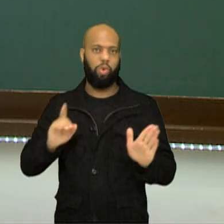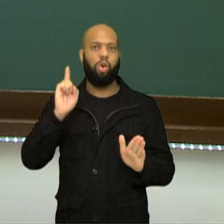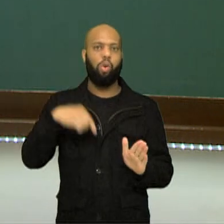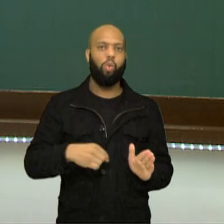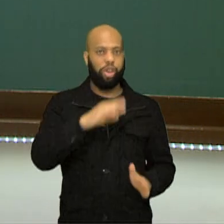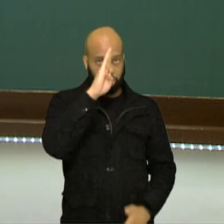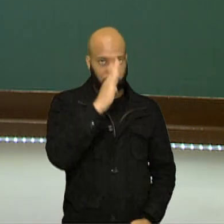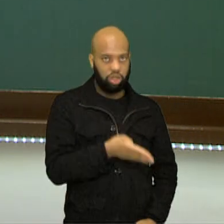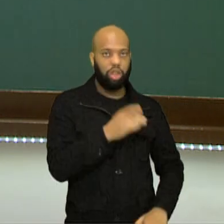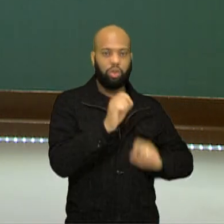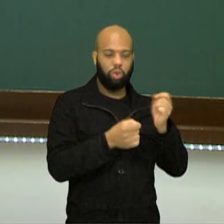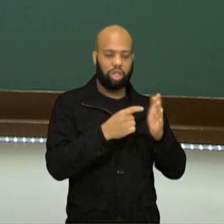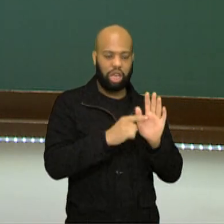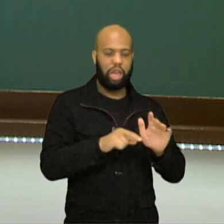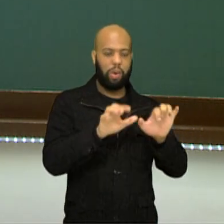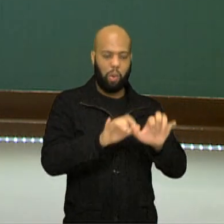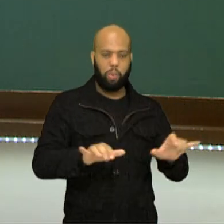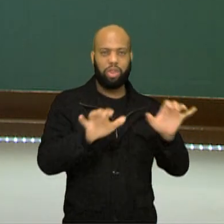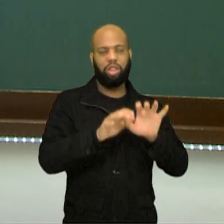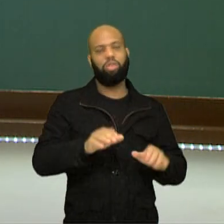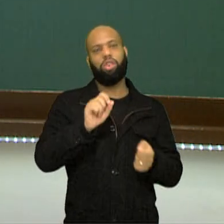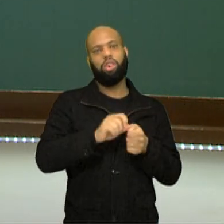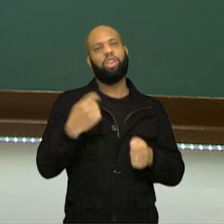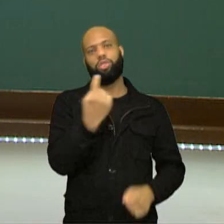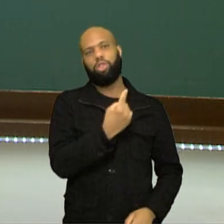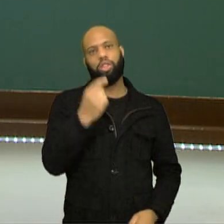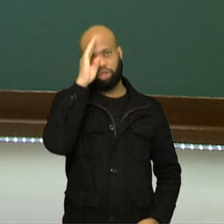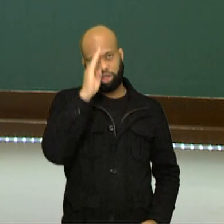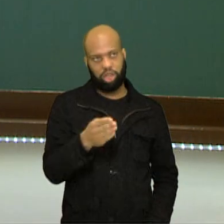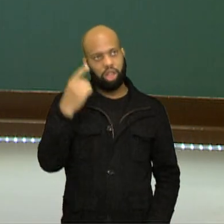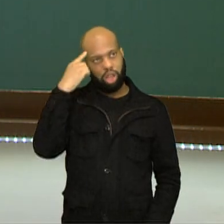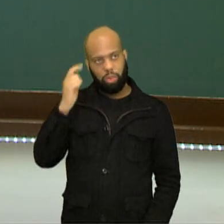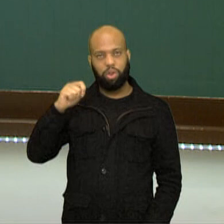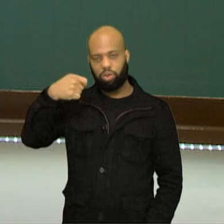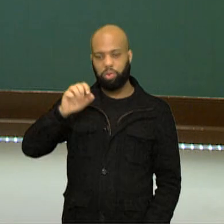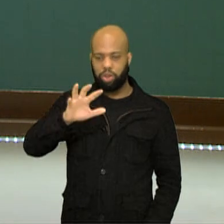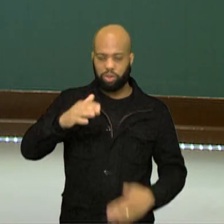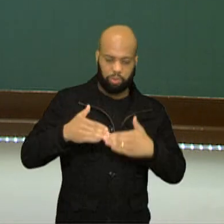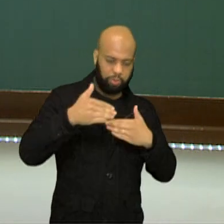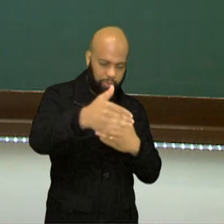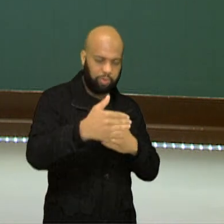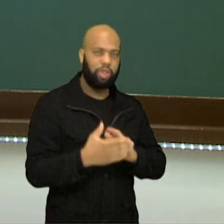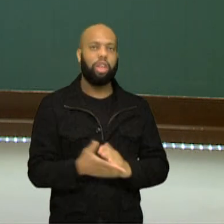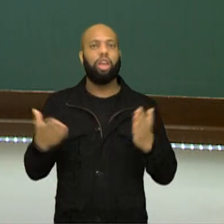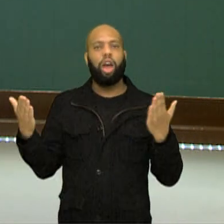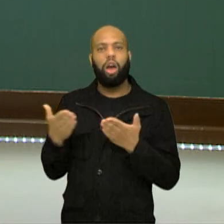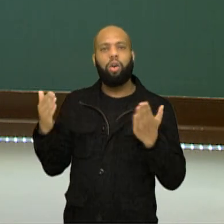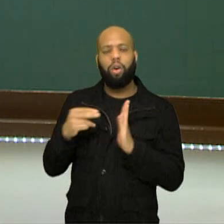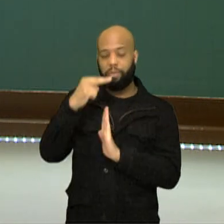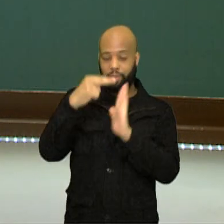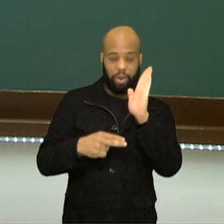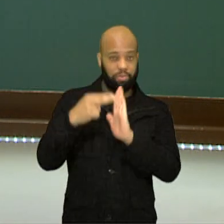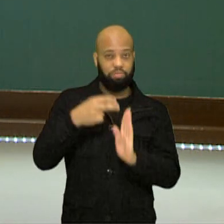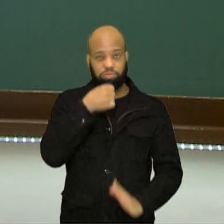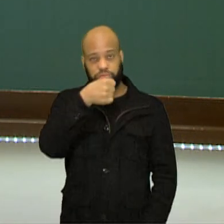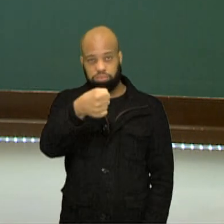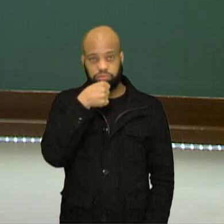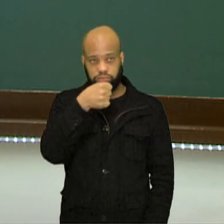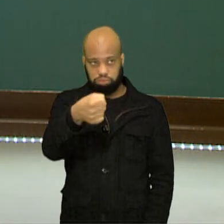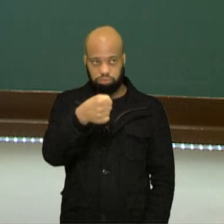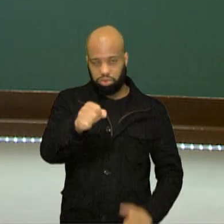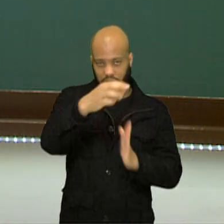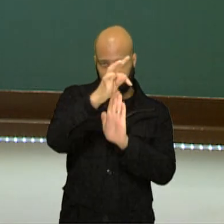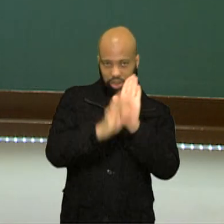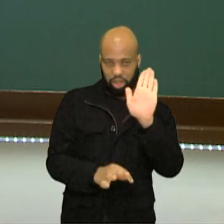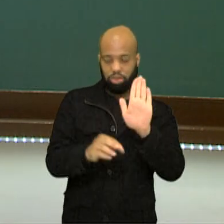máquina quem faz isso, né? Pensem nisso com carinho a partir de agora. Vamos ler então uma reportagem, né, e já